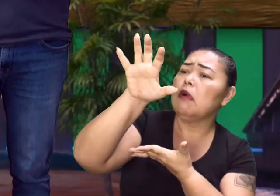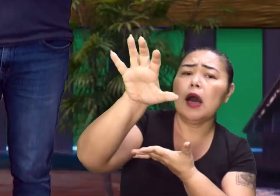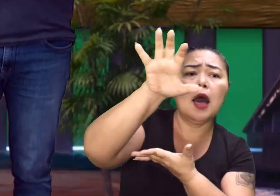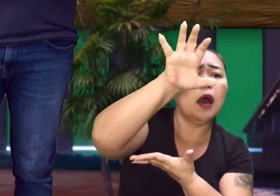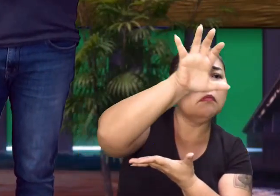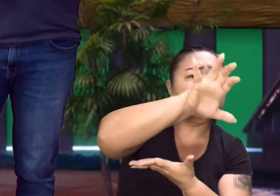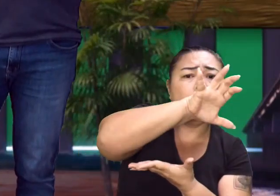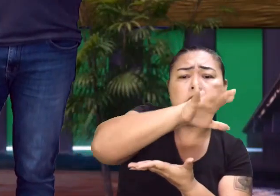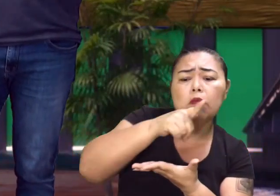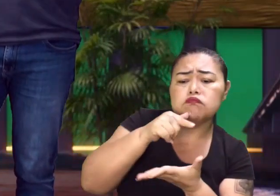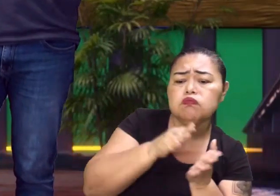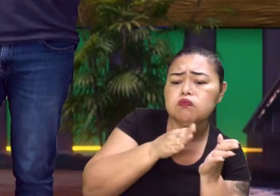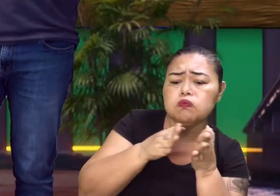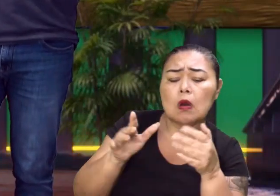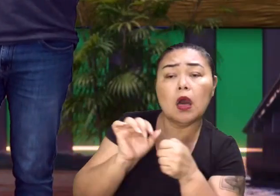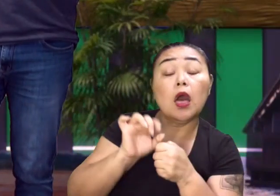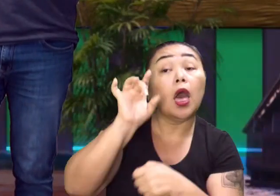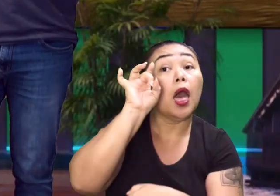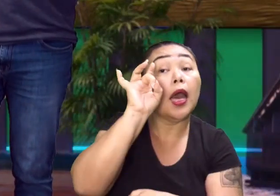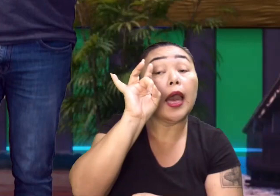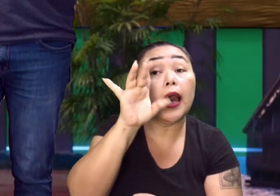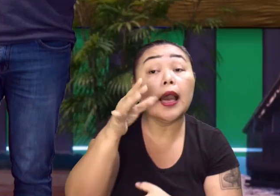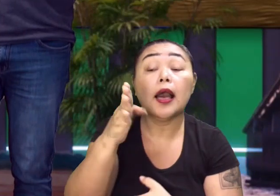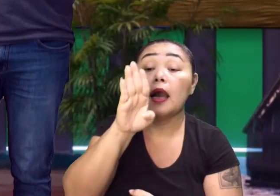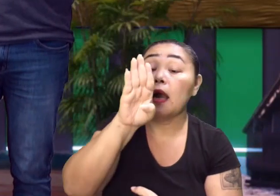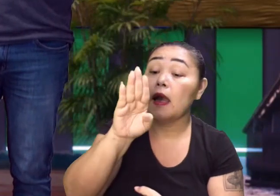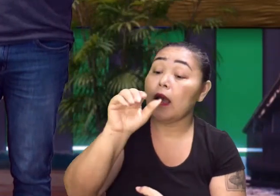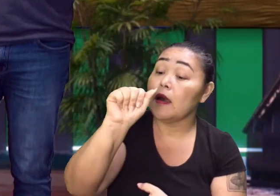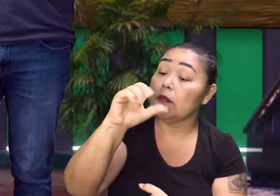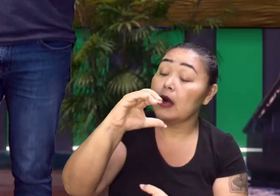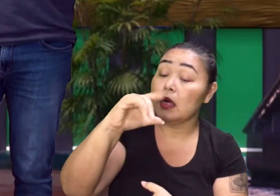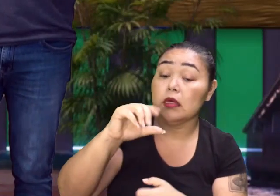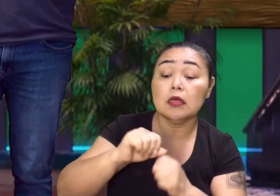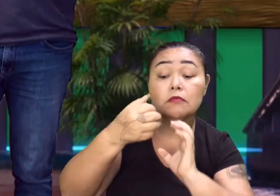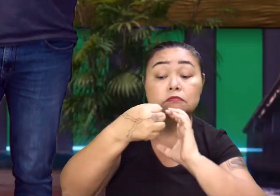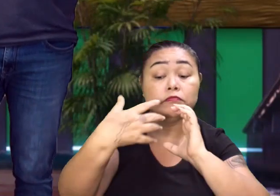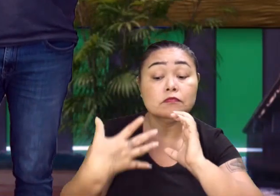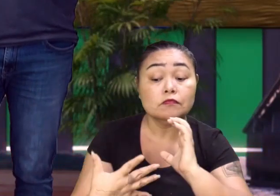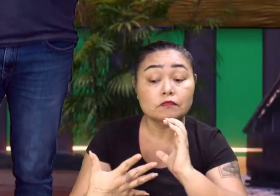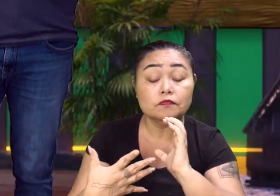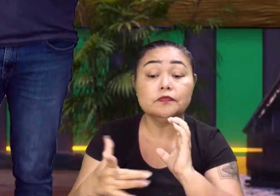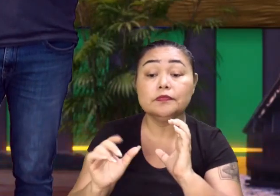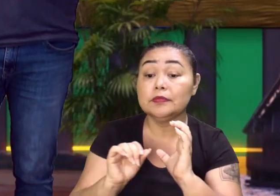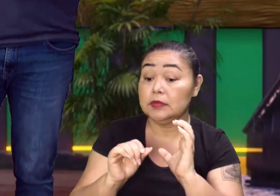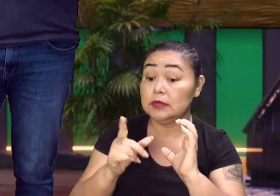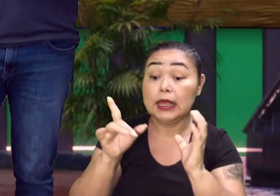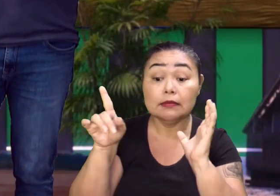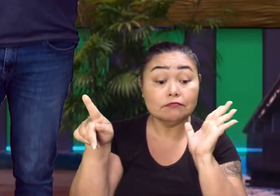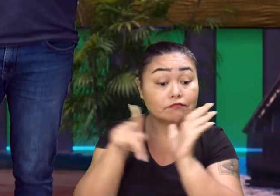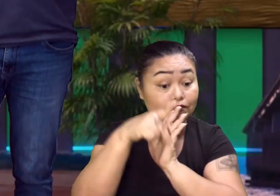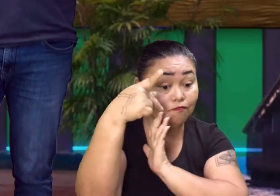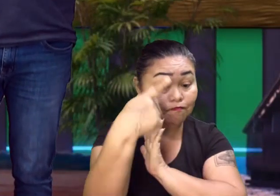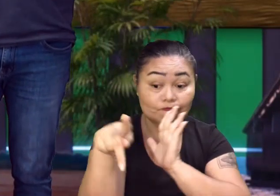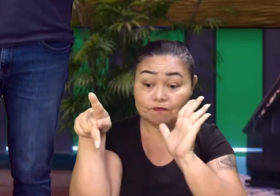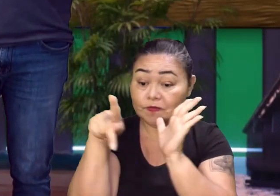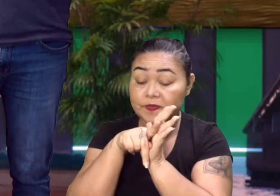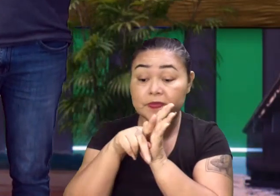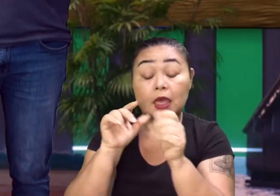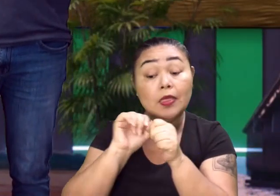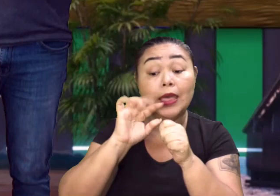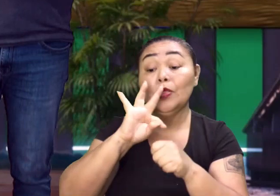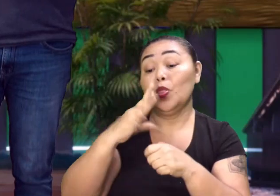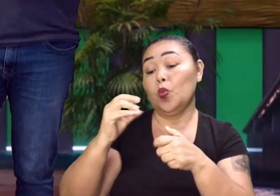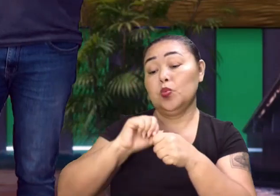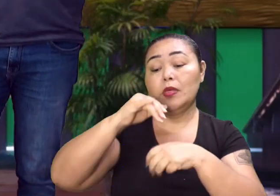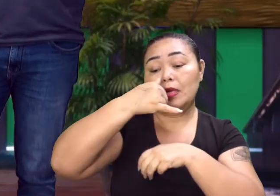hidrográficas, mas cada bacia ela vai ter uma característica, né? Nem todas as bacias do Brasil, ela acaba gerando